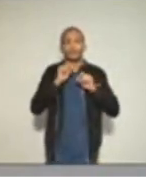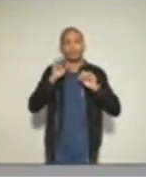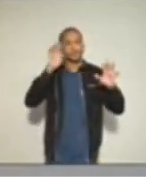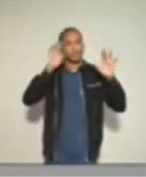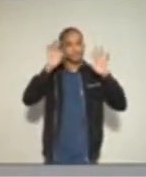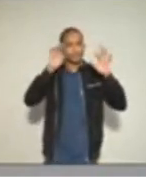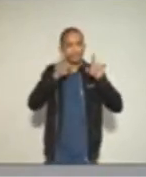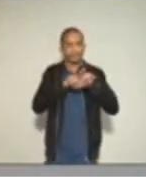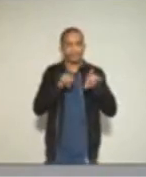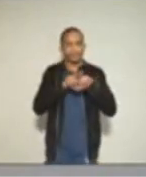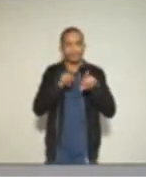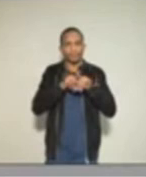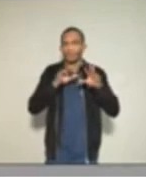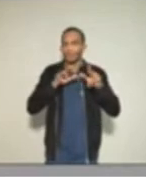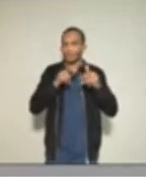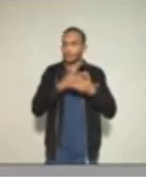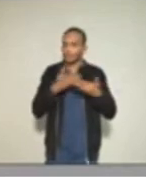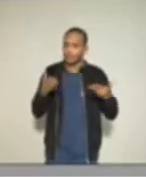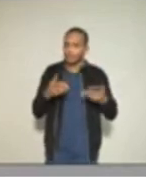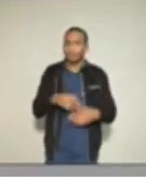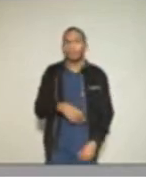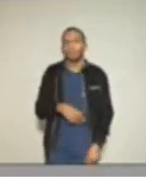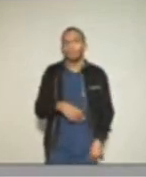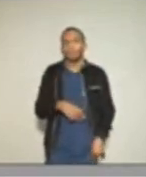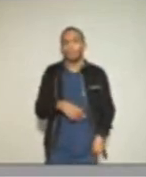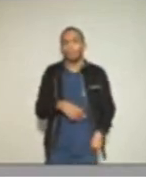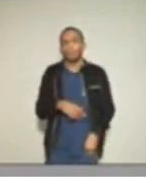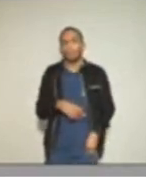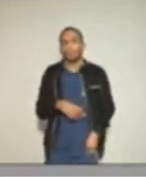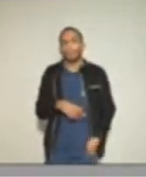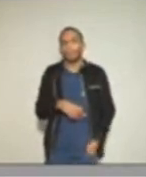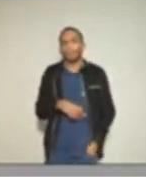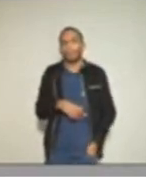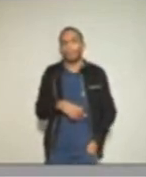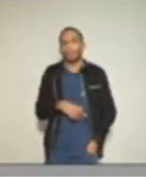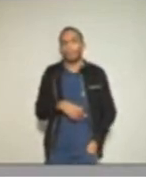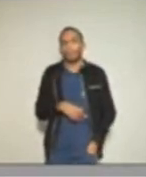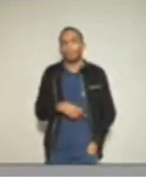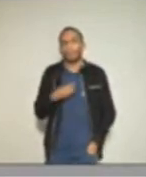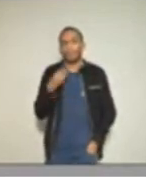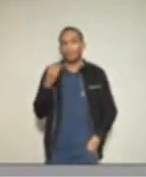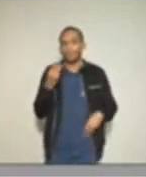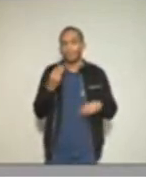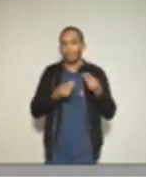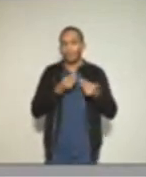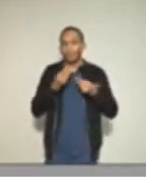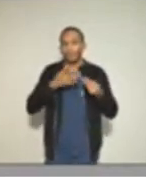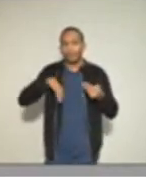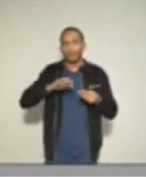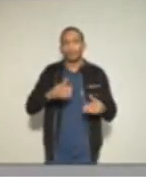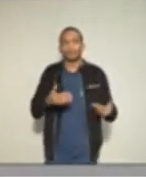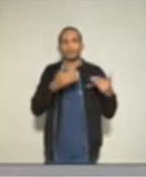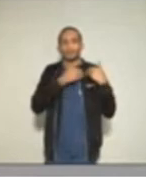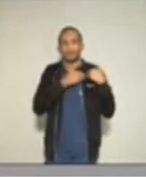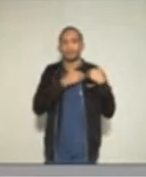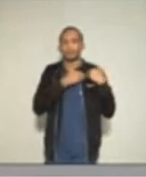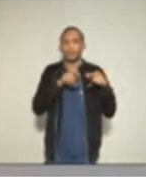reflexão a todos com relação às responsabilidades dos agentes